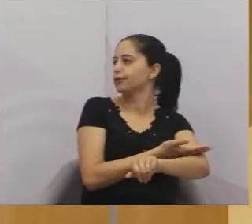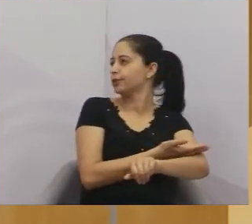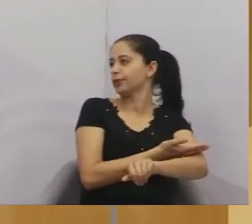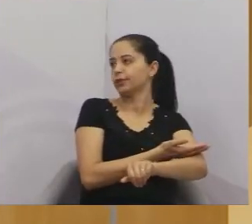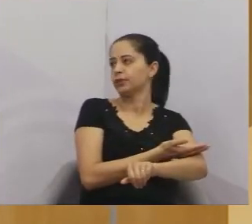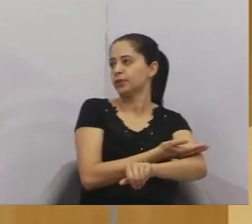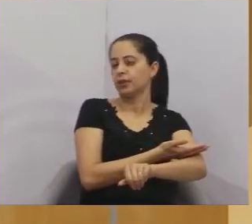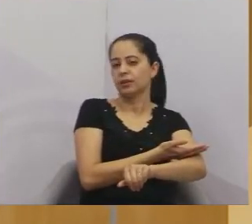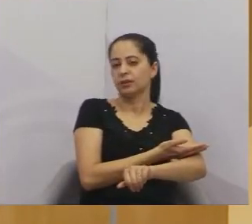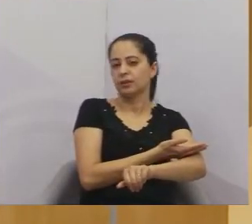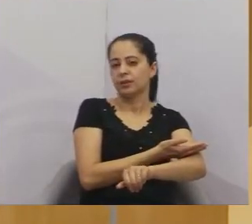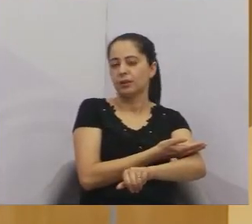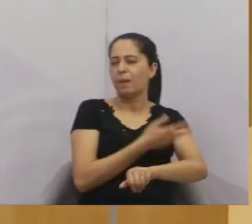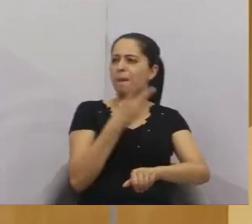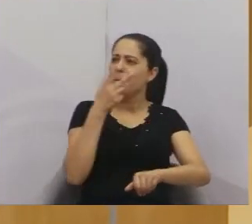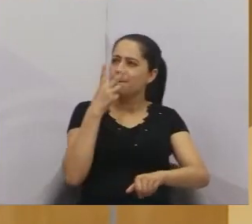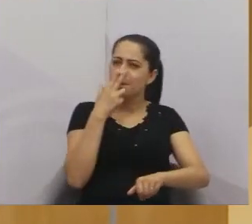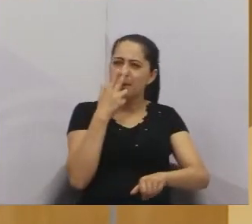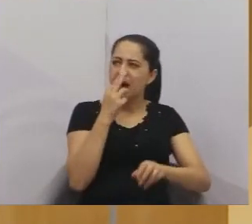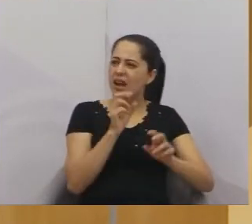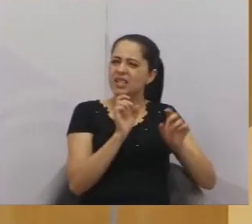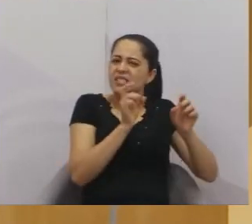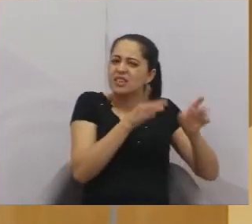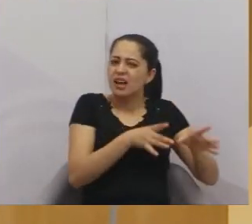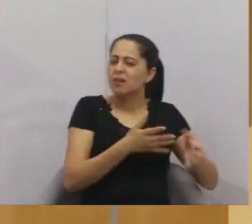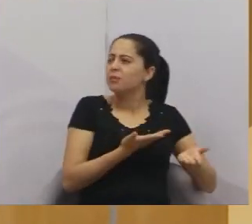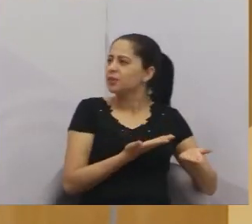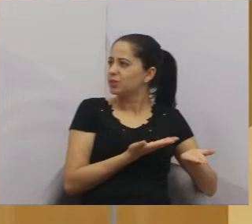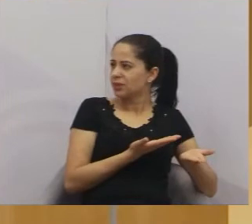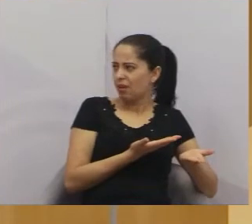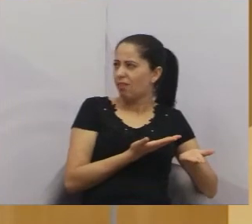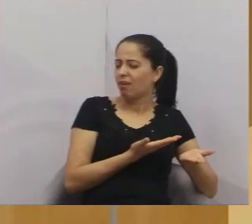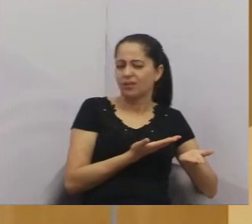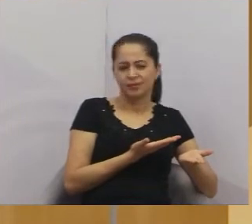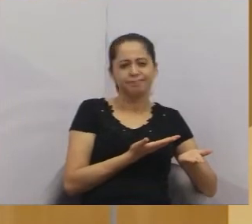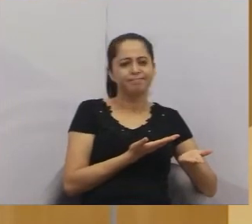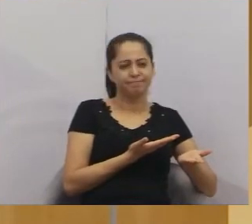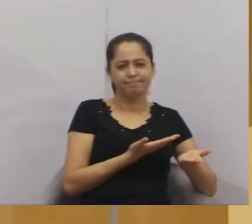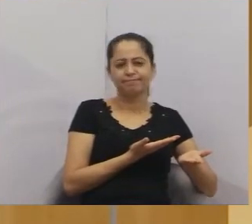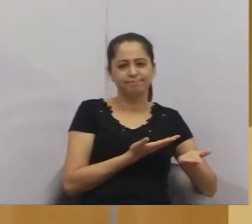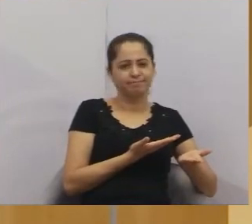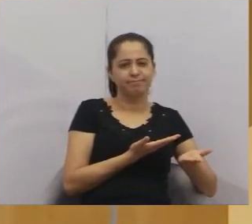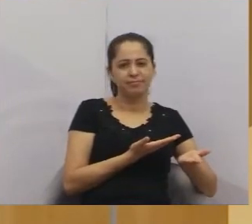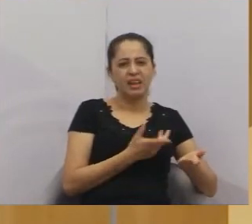um capricho, mas também surte resultados negativos, como a